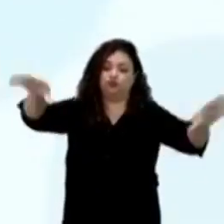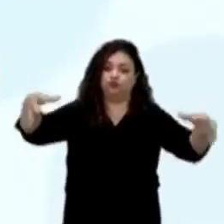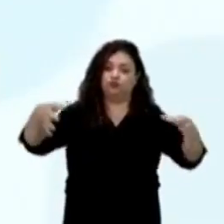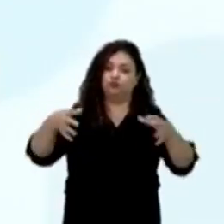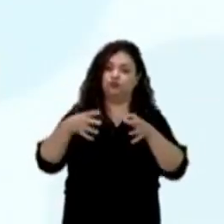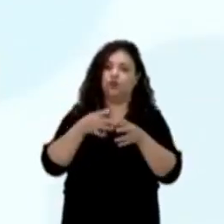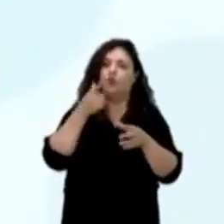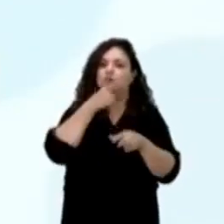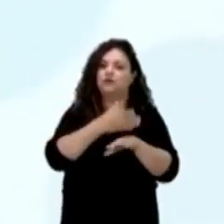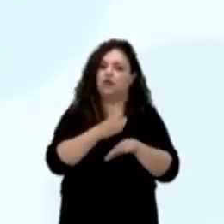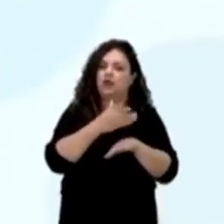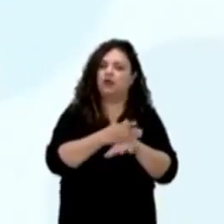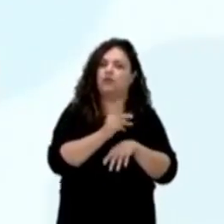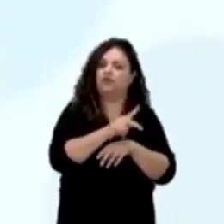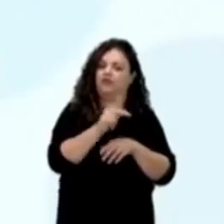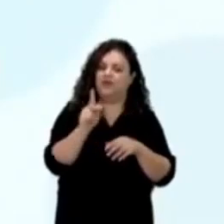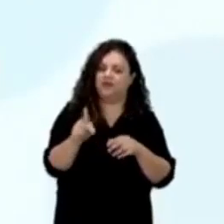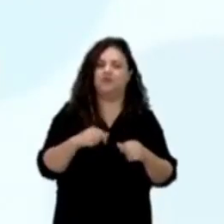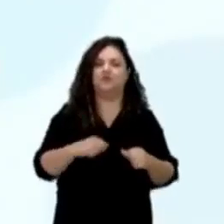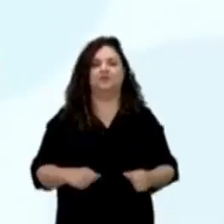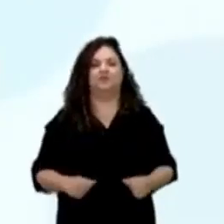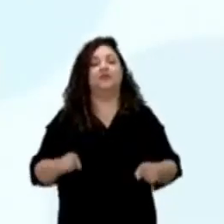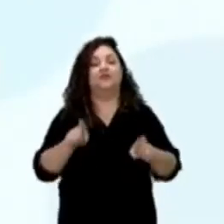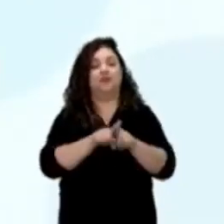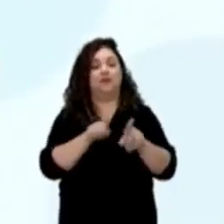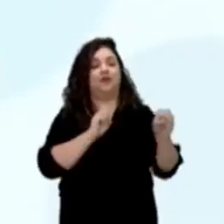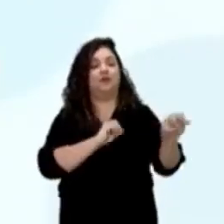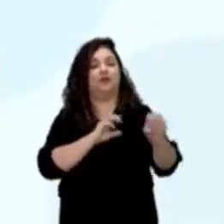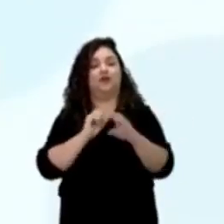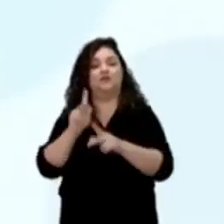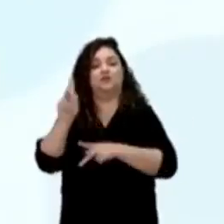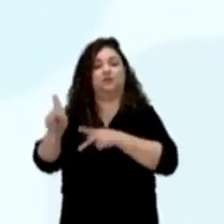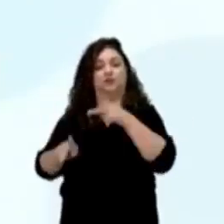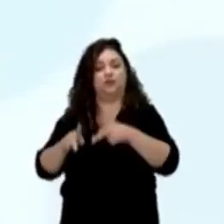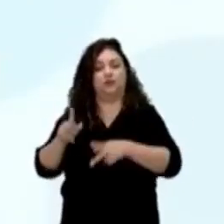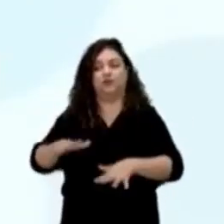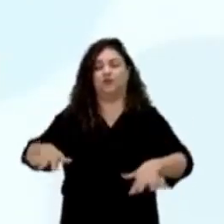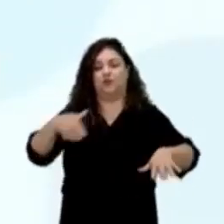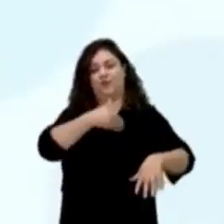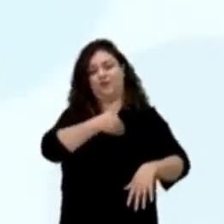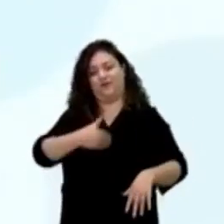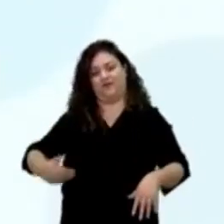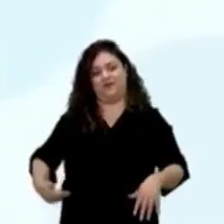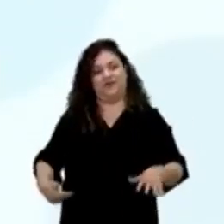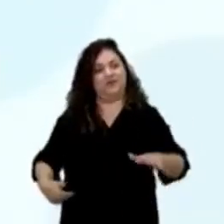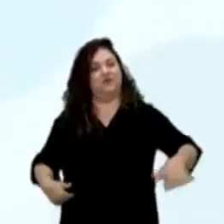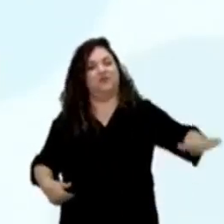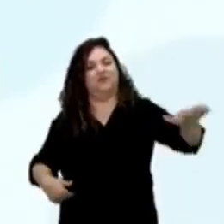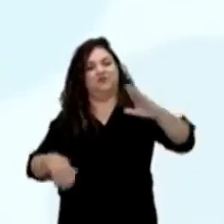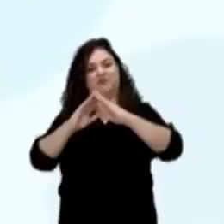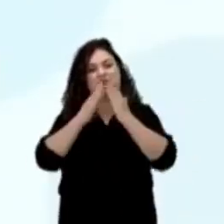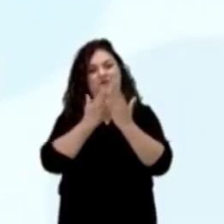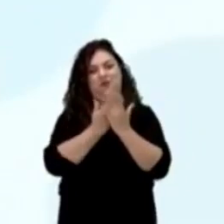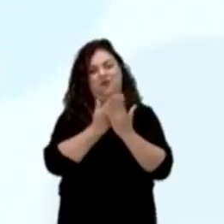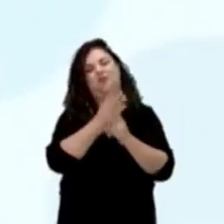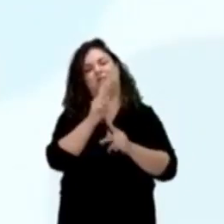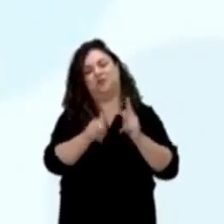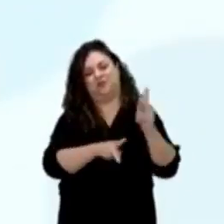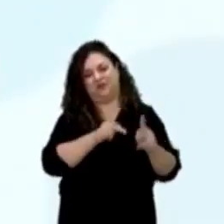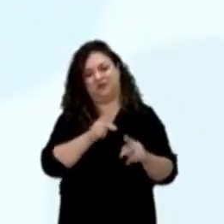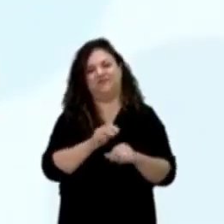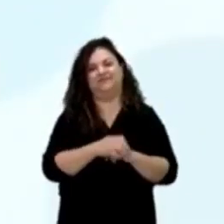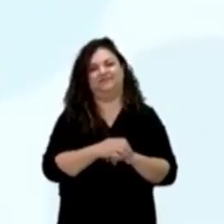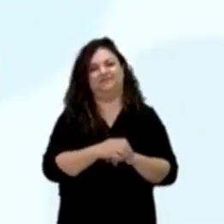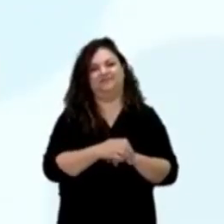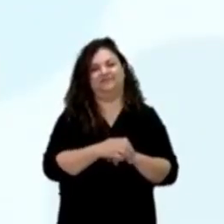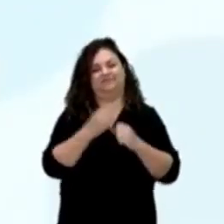com os professores. Né? A educação pública, a educação popular, um salve para as escolas públicas, muito importante. A